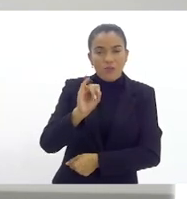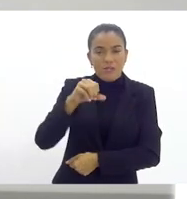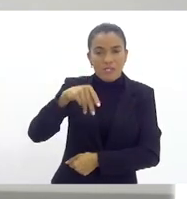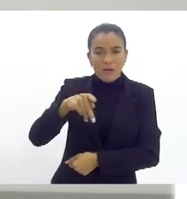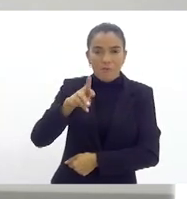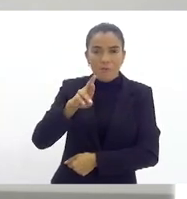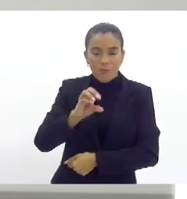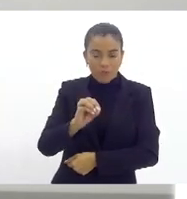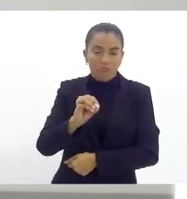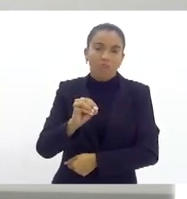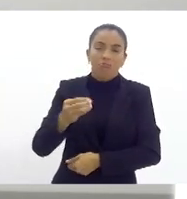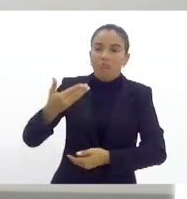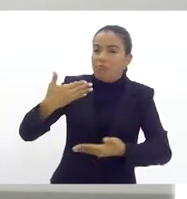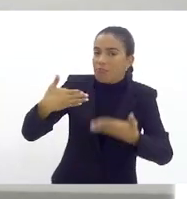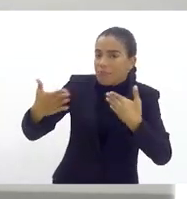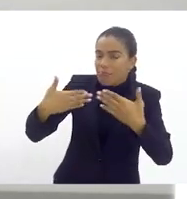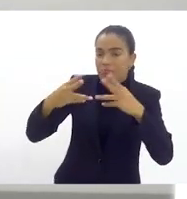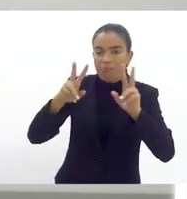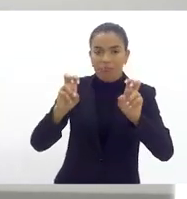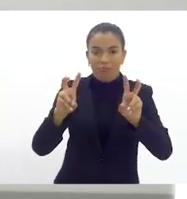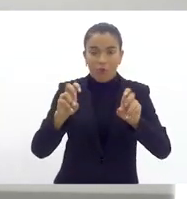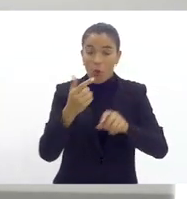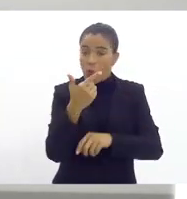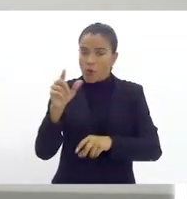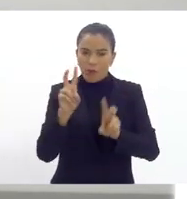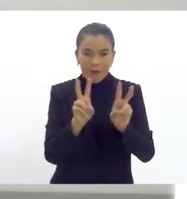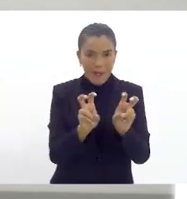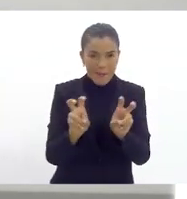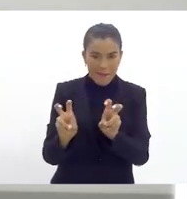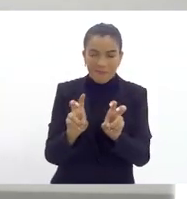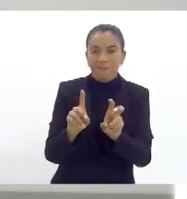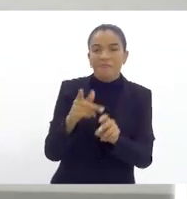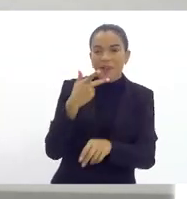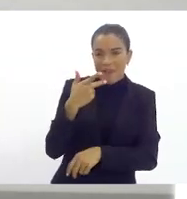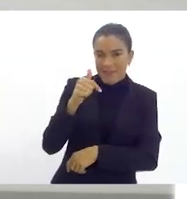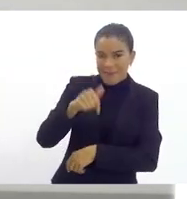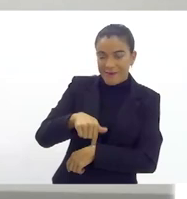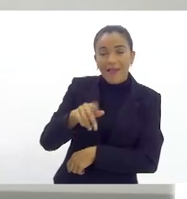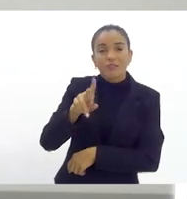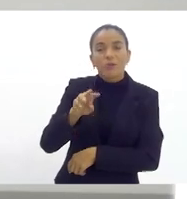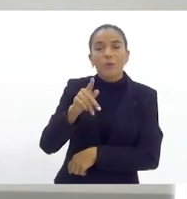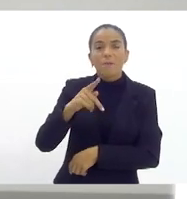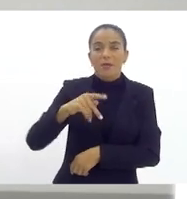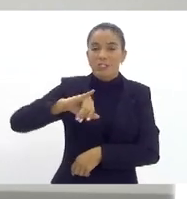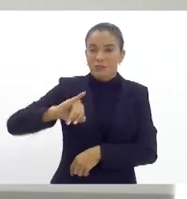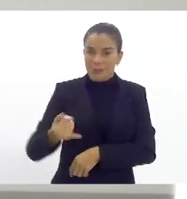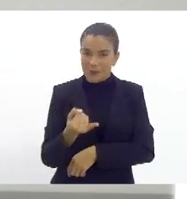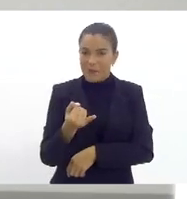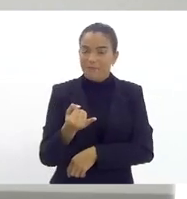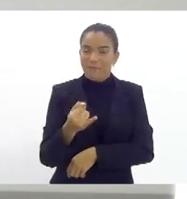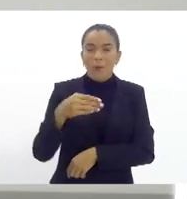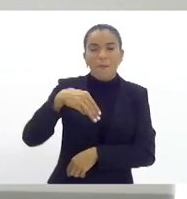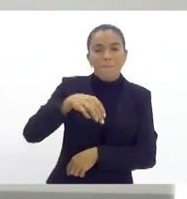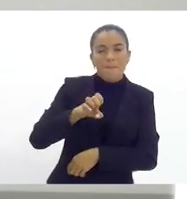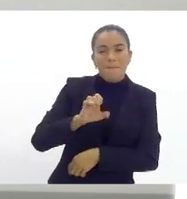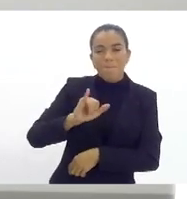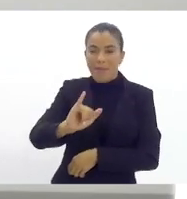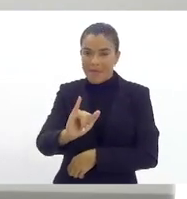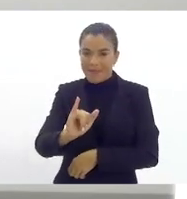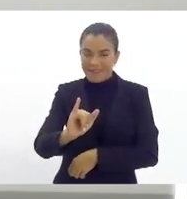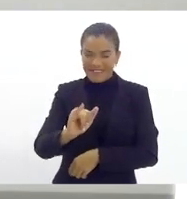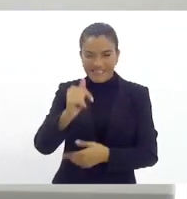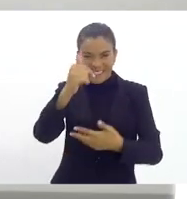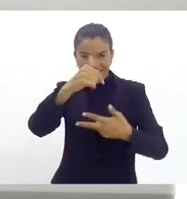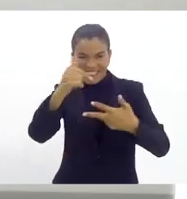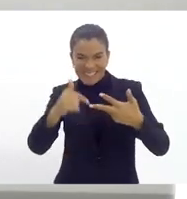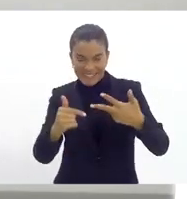sobre o assunto e o outro tema que foi falado aqui foi sobre o PJ né sobre o mês sobre essas questões